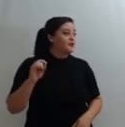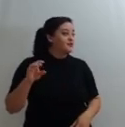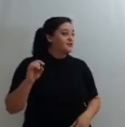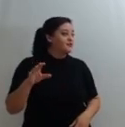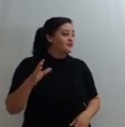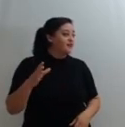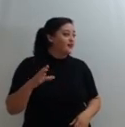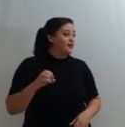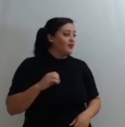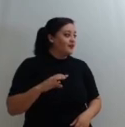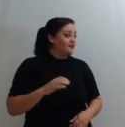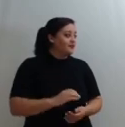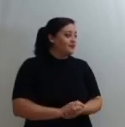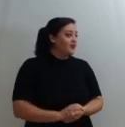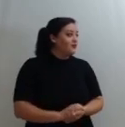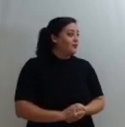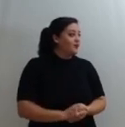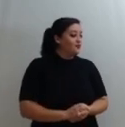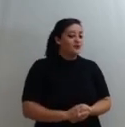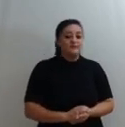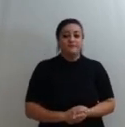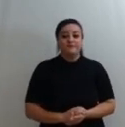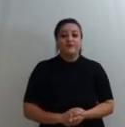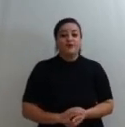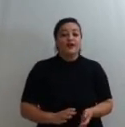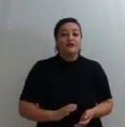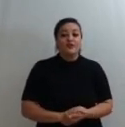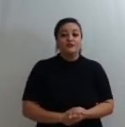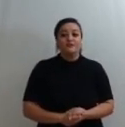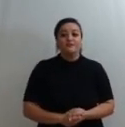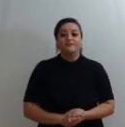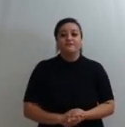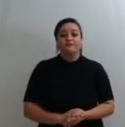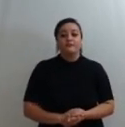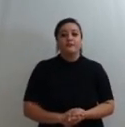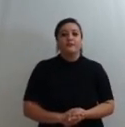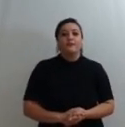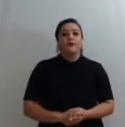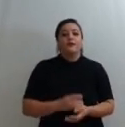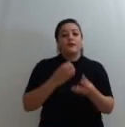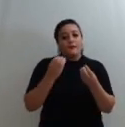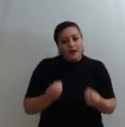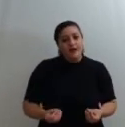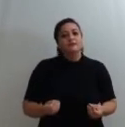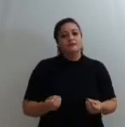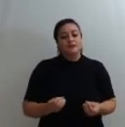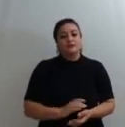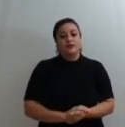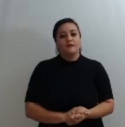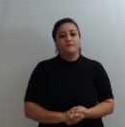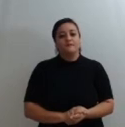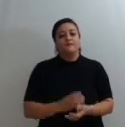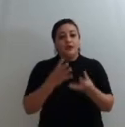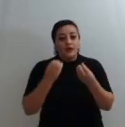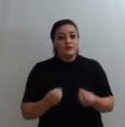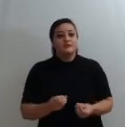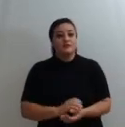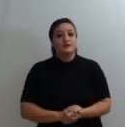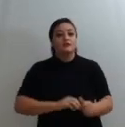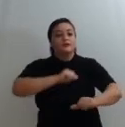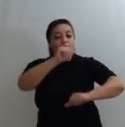o voto à compreensão majoritária da turma para denegar a ordem, admitindo essa conversão de